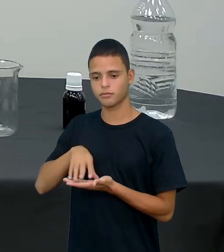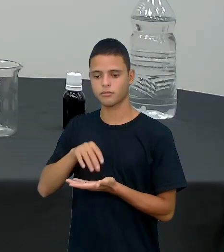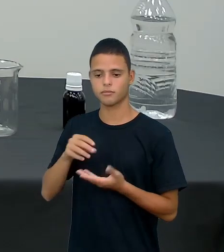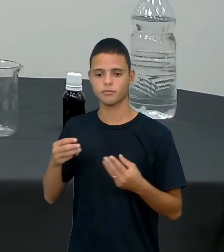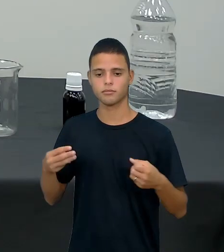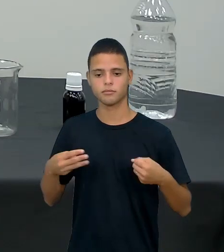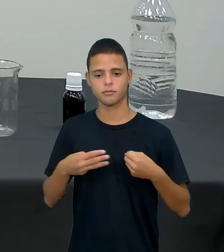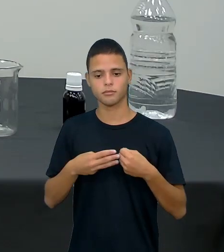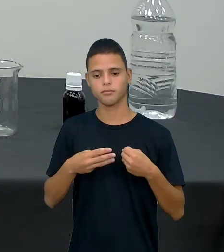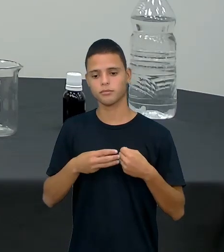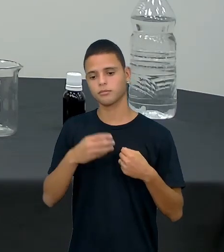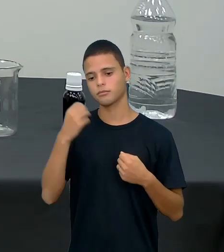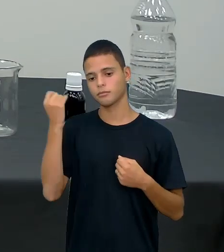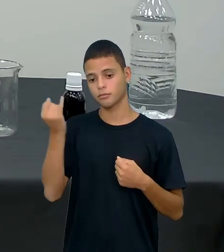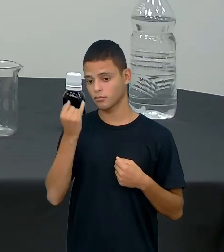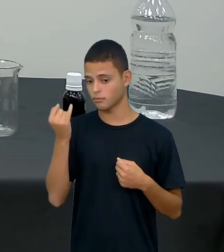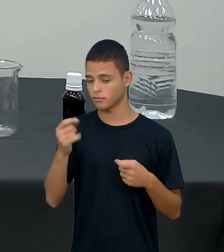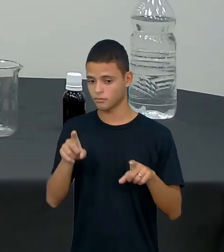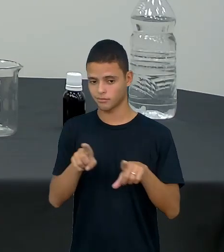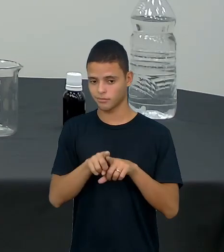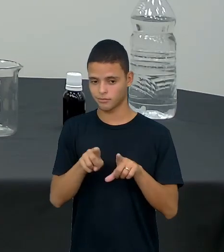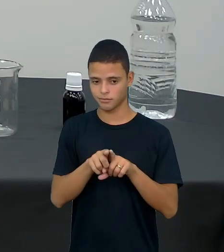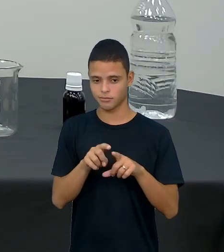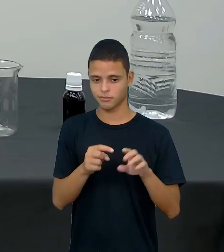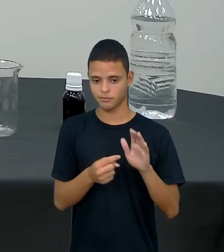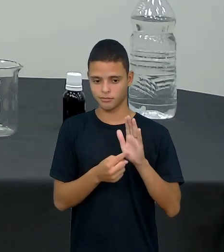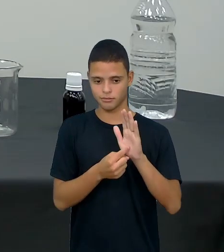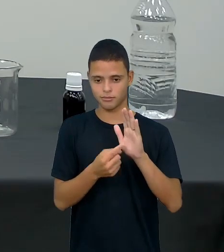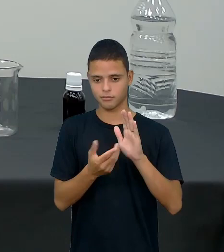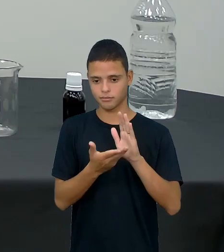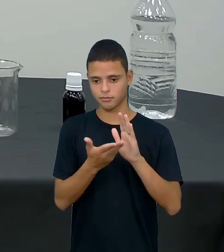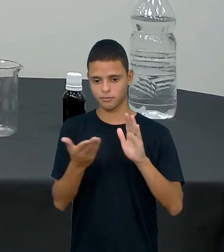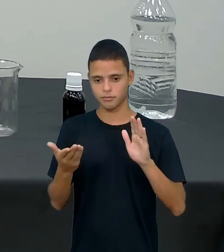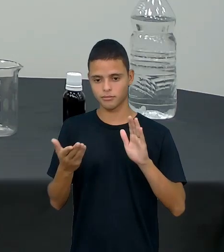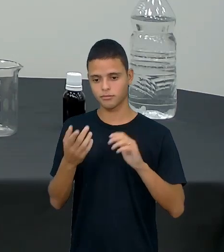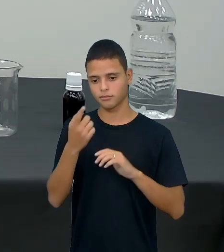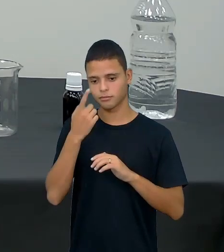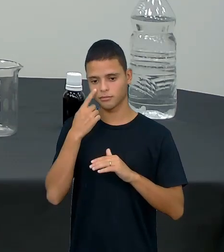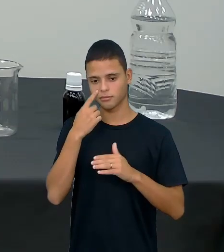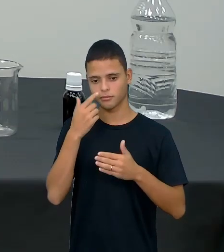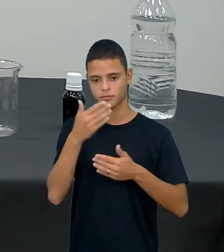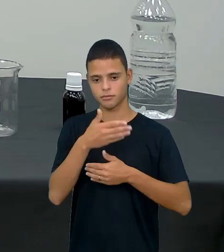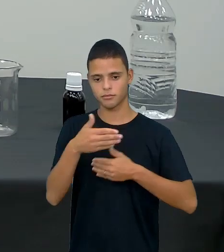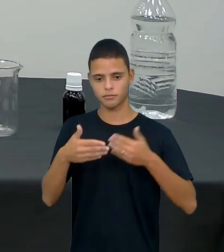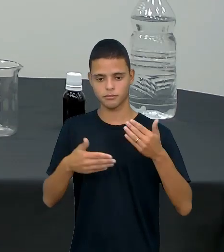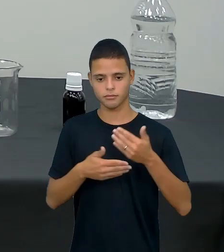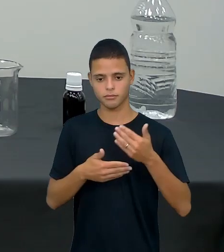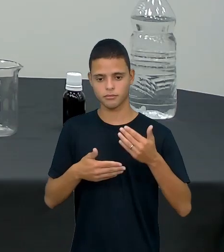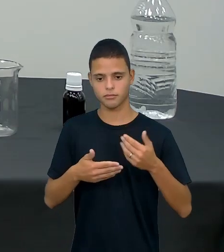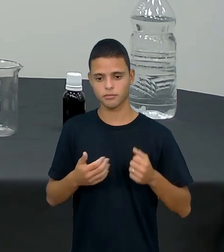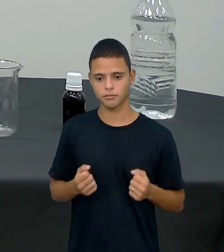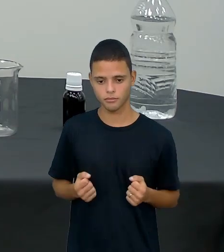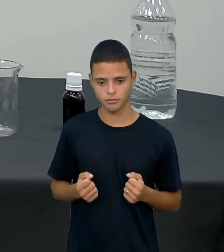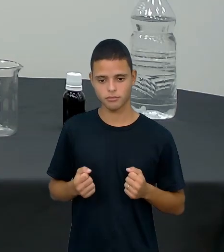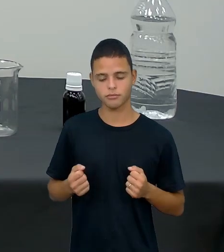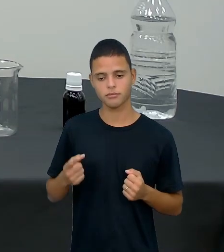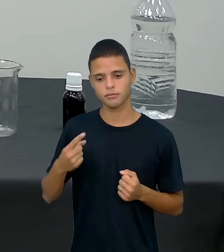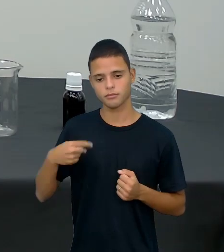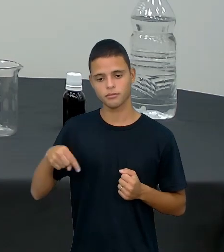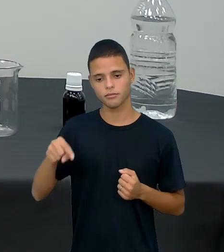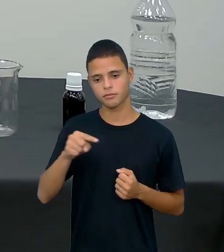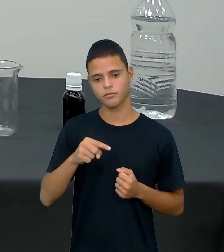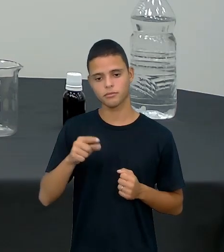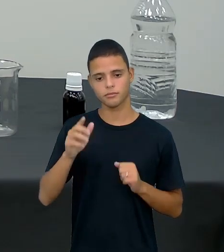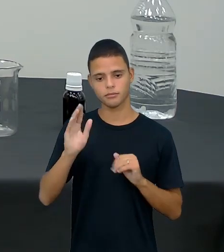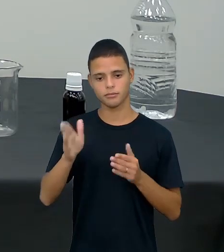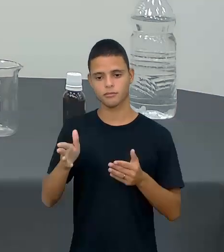coisa importante também que eu gostaria de mostrar para vocês é que, olha só, tá aparecendo aí na tela para vocês, a gente já está, ó,